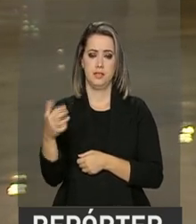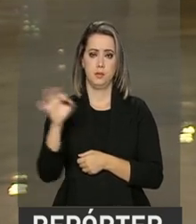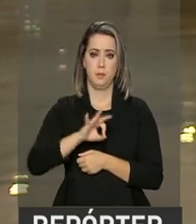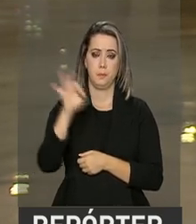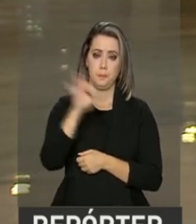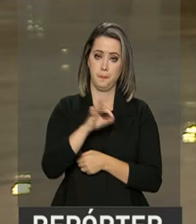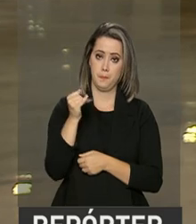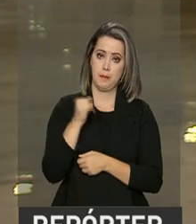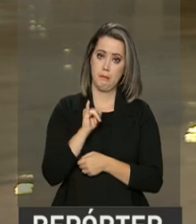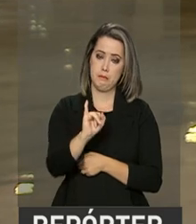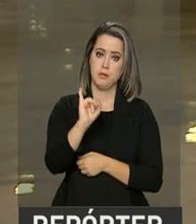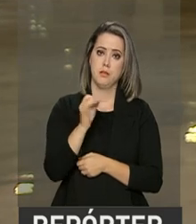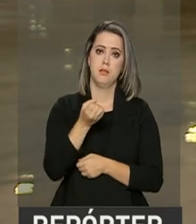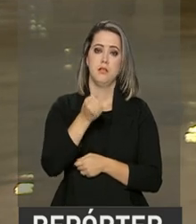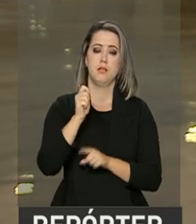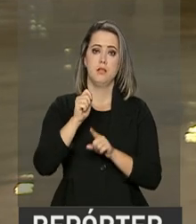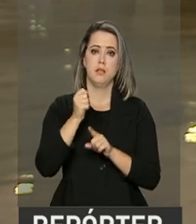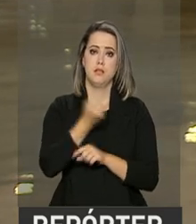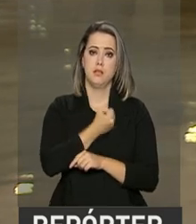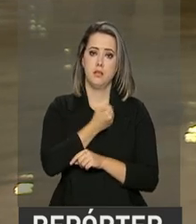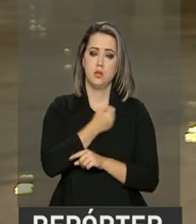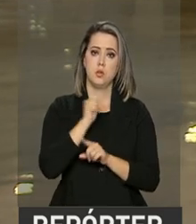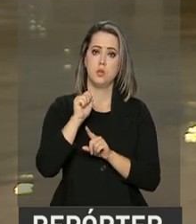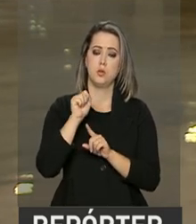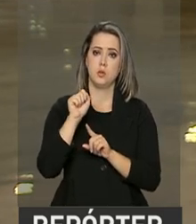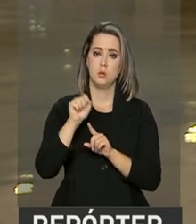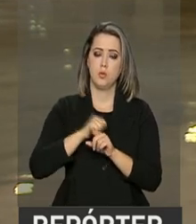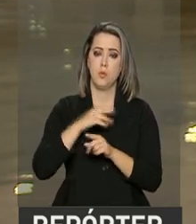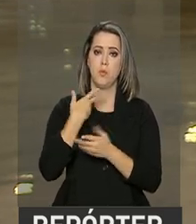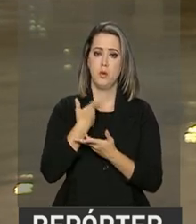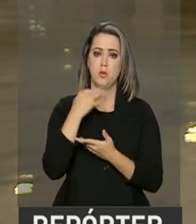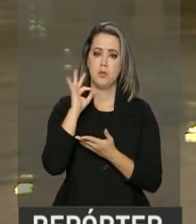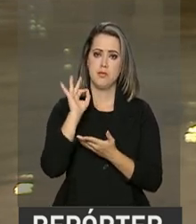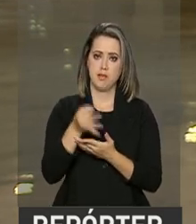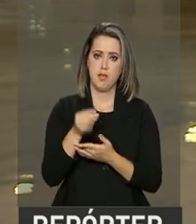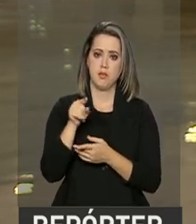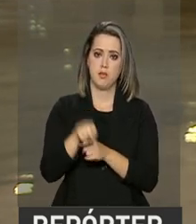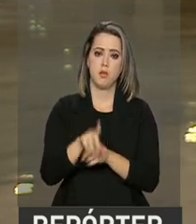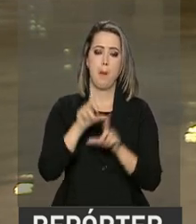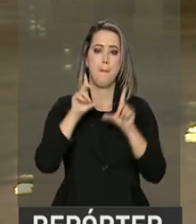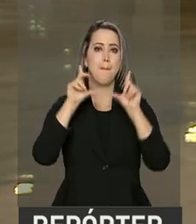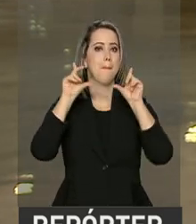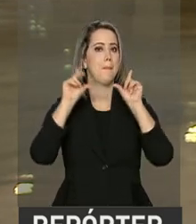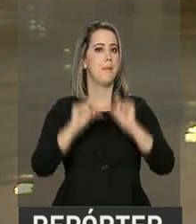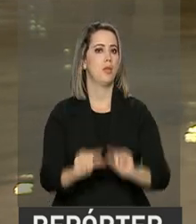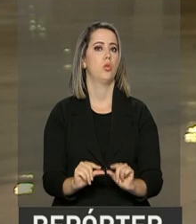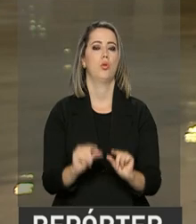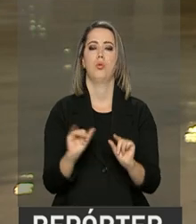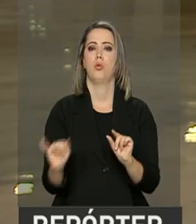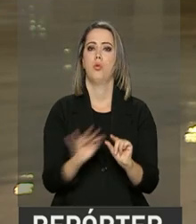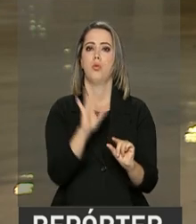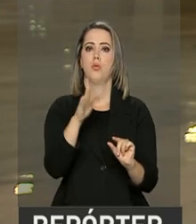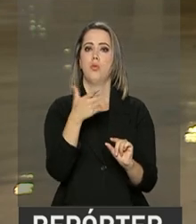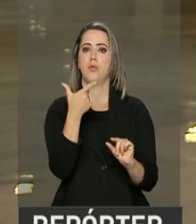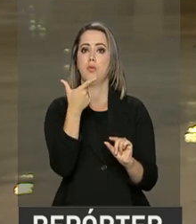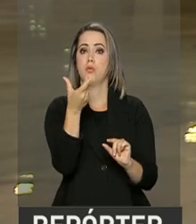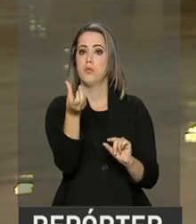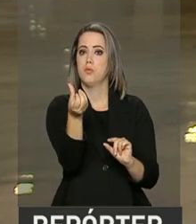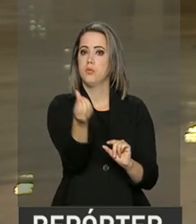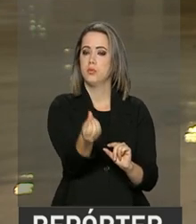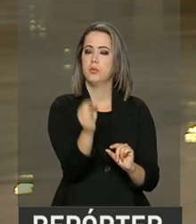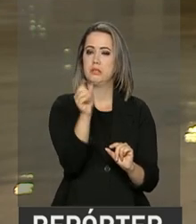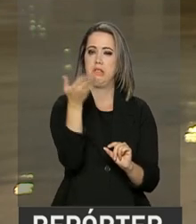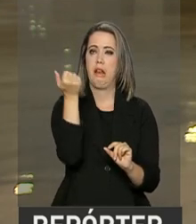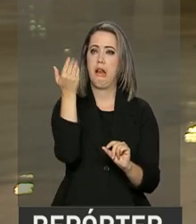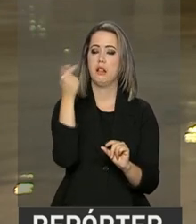3,71%. Caso esse número se confirme, teremos, como você disse, Roberto, a menor inflação desde 2006, quando o